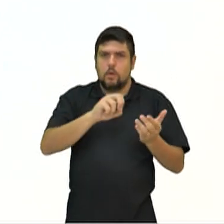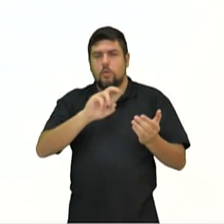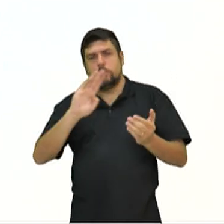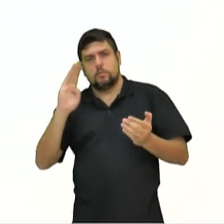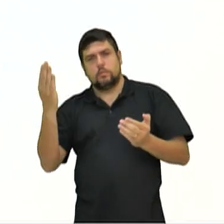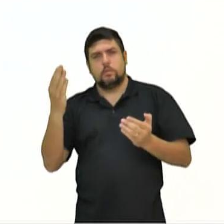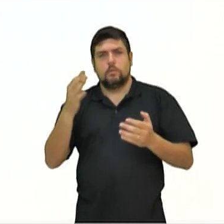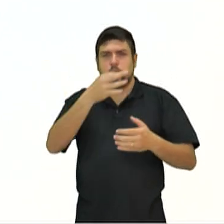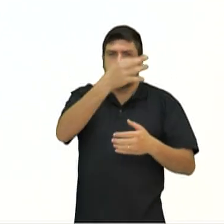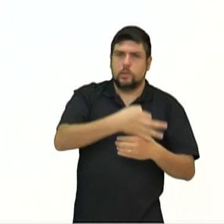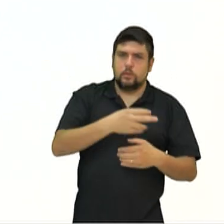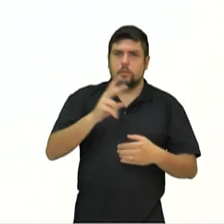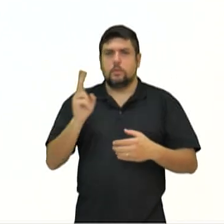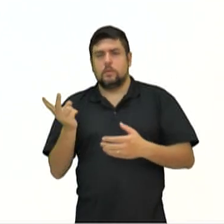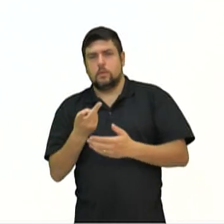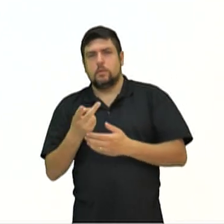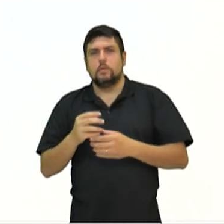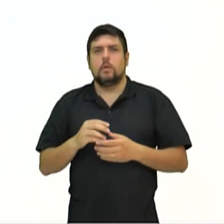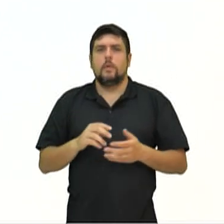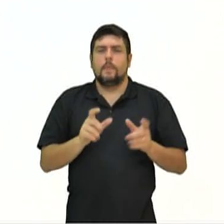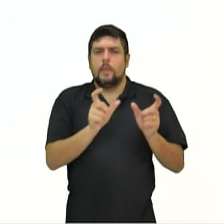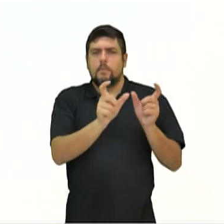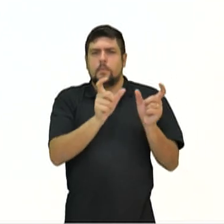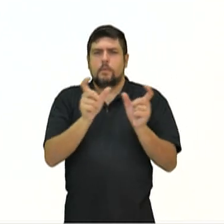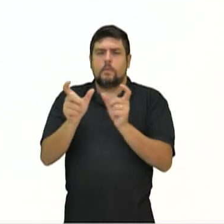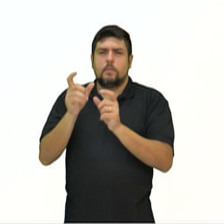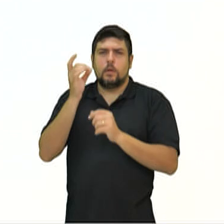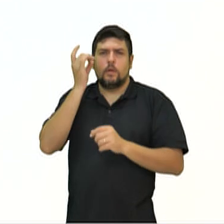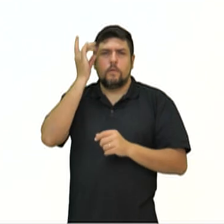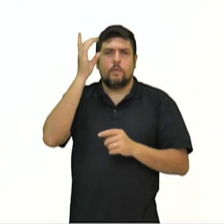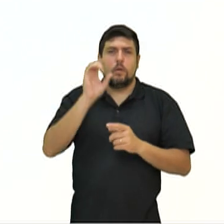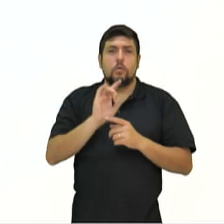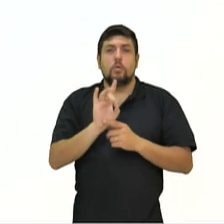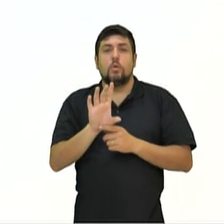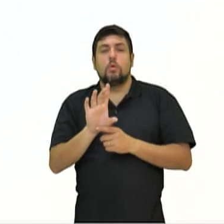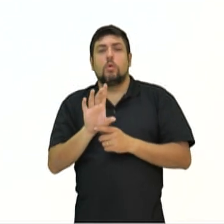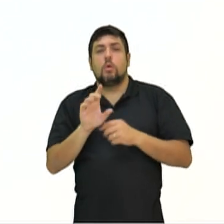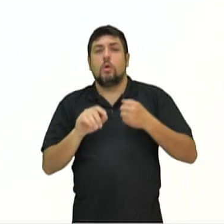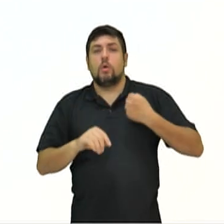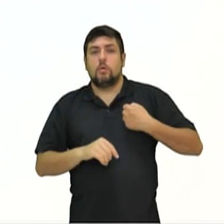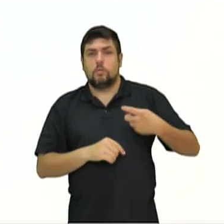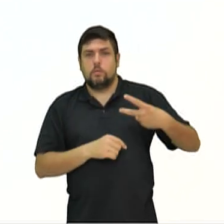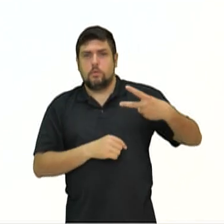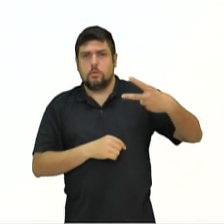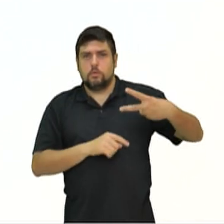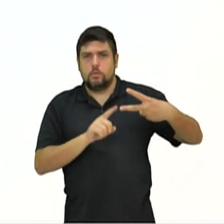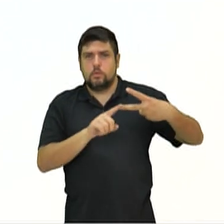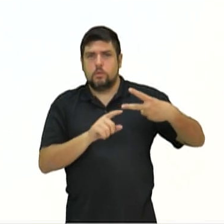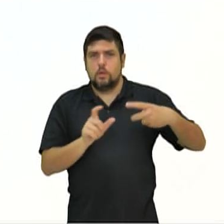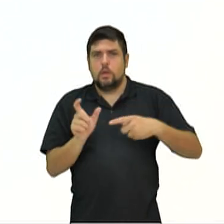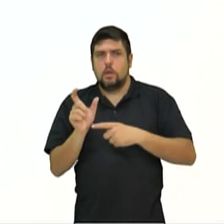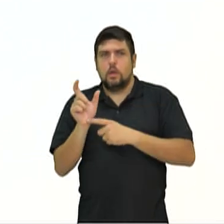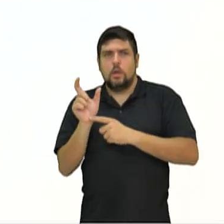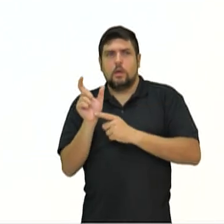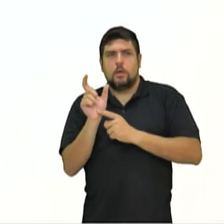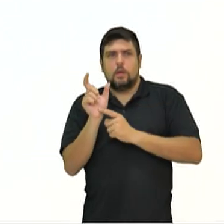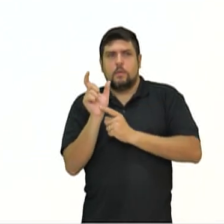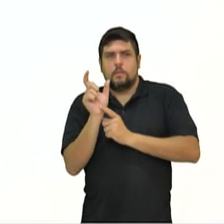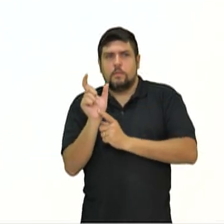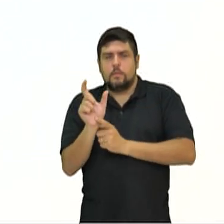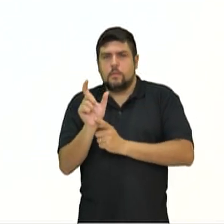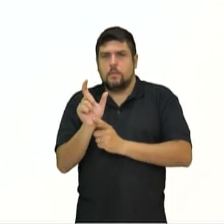falso. Vocabulário bem tranquilo. A única que eu vou falar aqui é na número 2, a palavra wearing, que